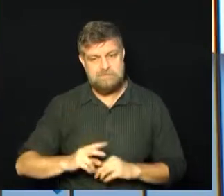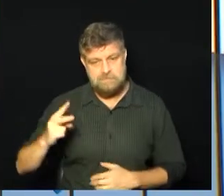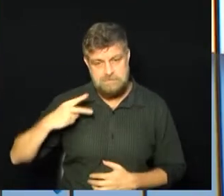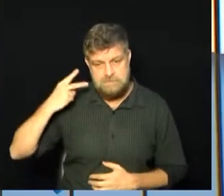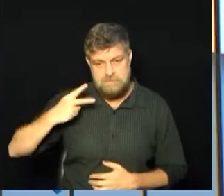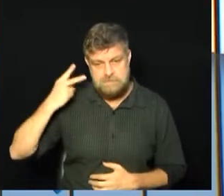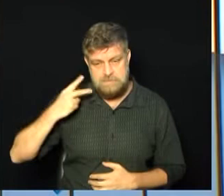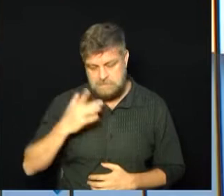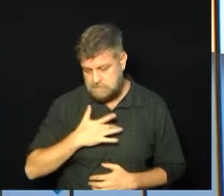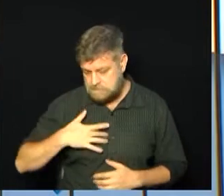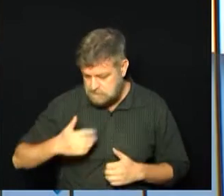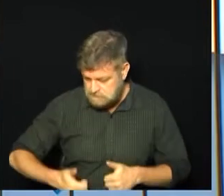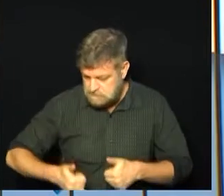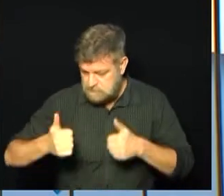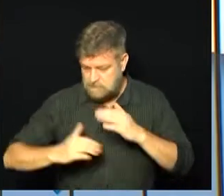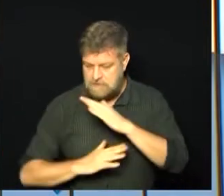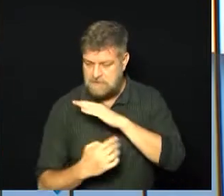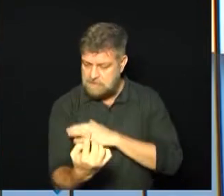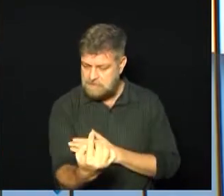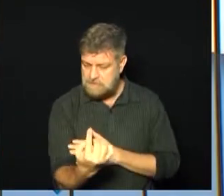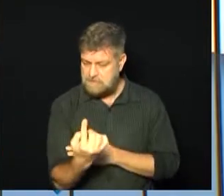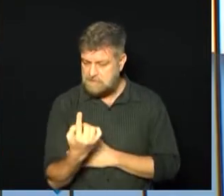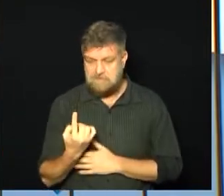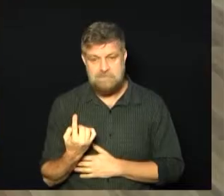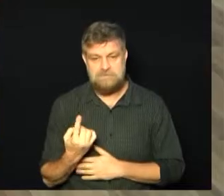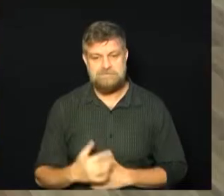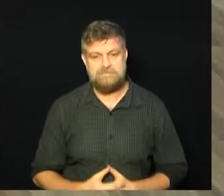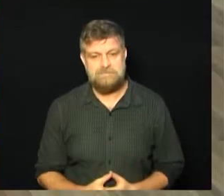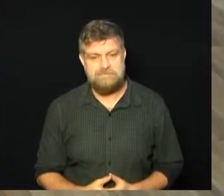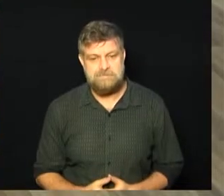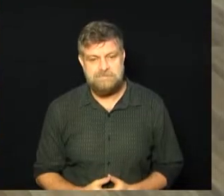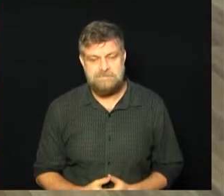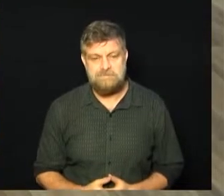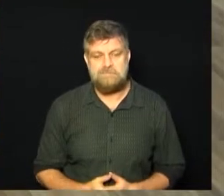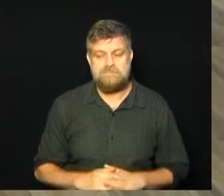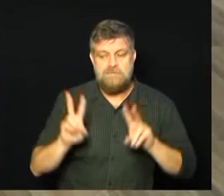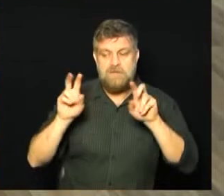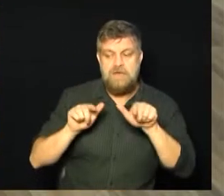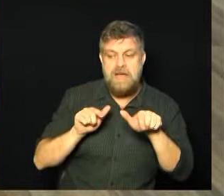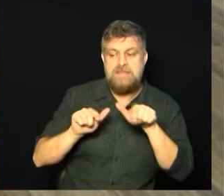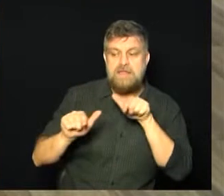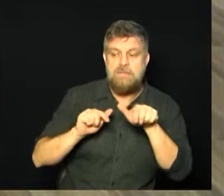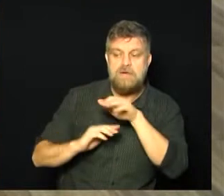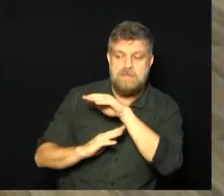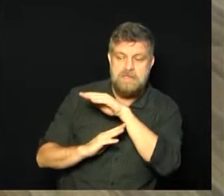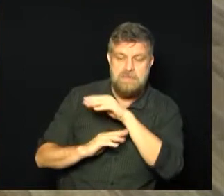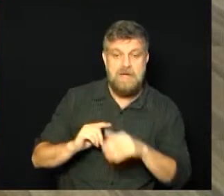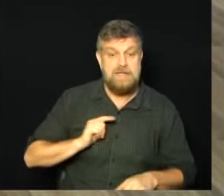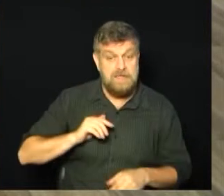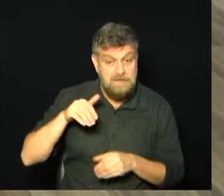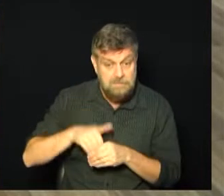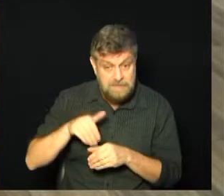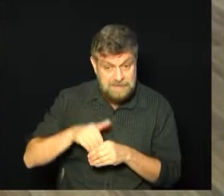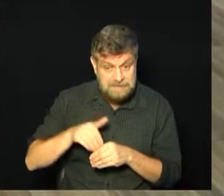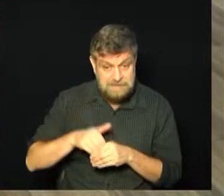esteja cada vez melhor e volte aqui aos trabalhos legislativos. E falando em trabalho legislativo, teve também votação da